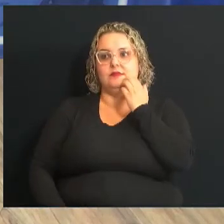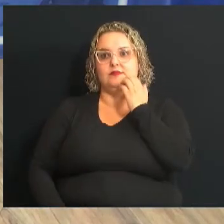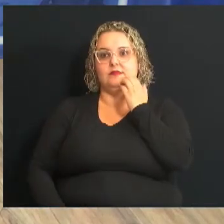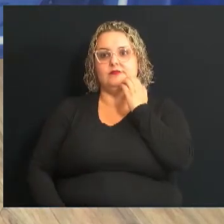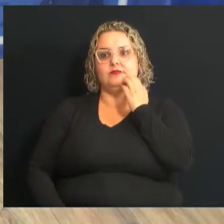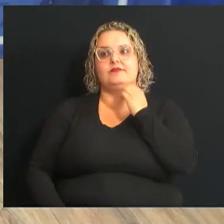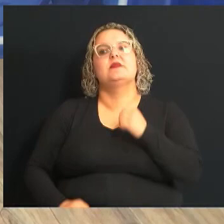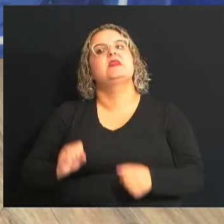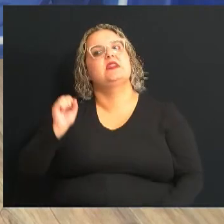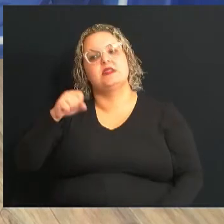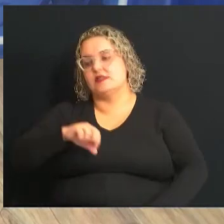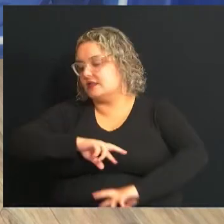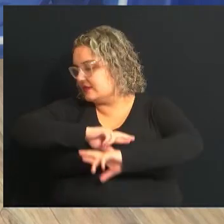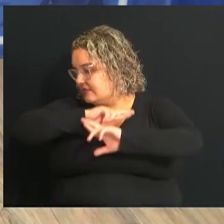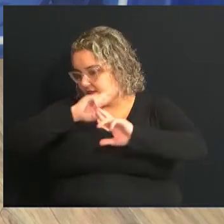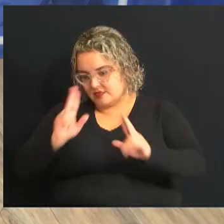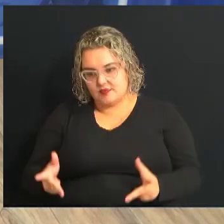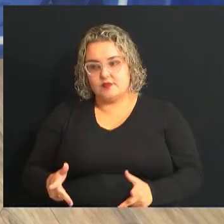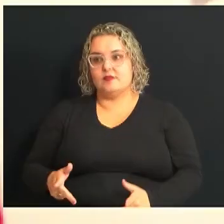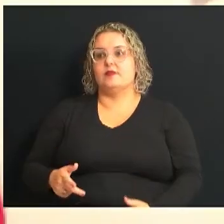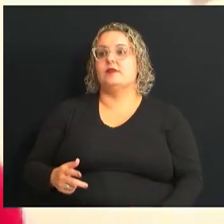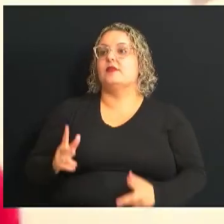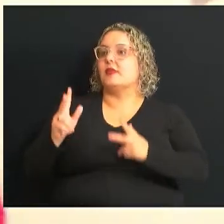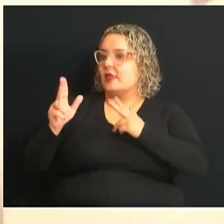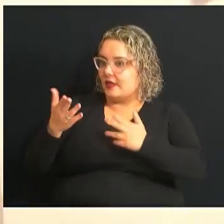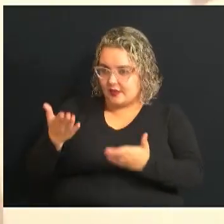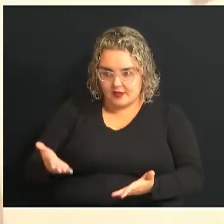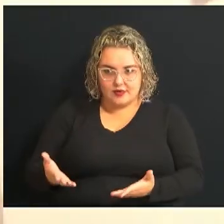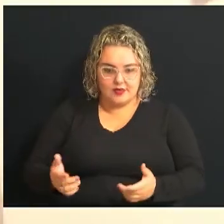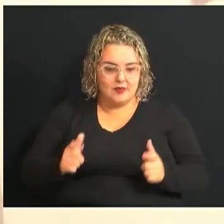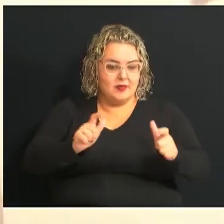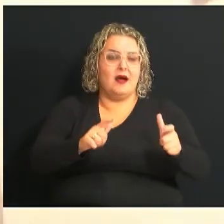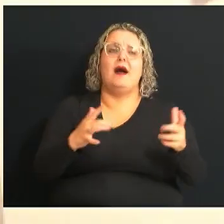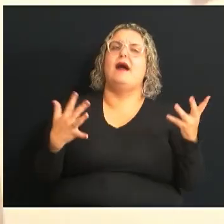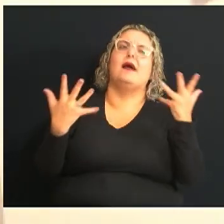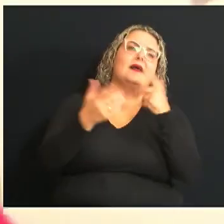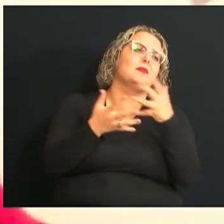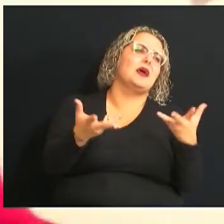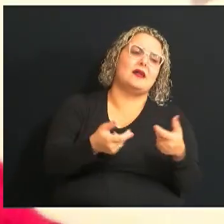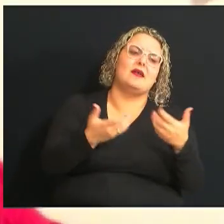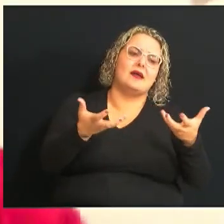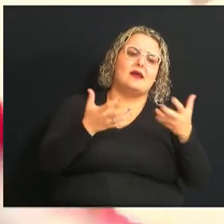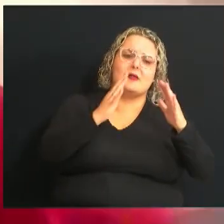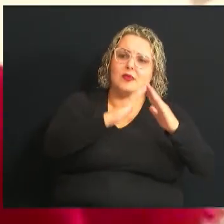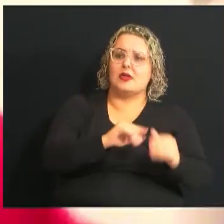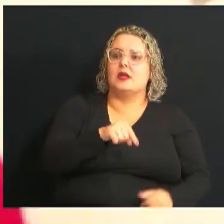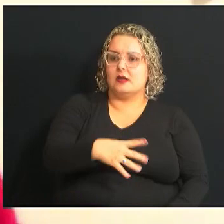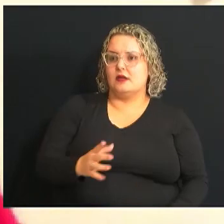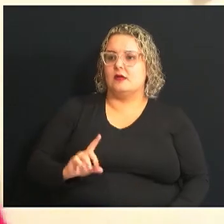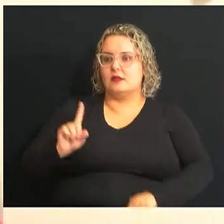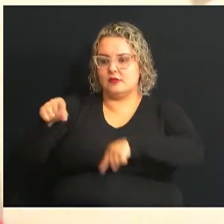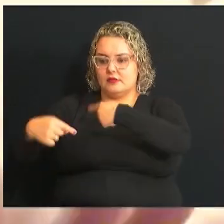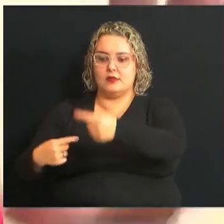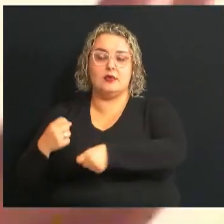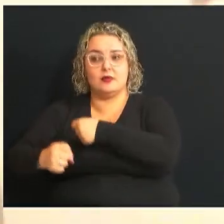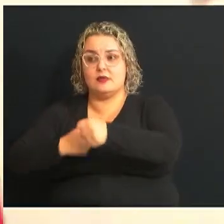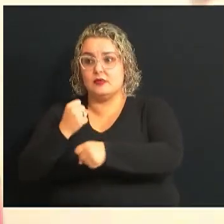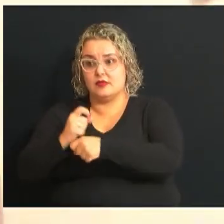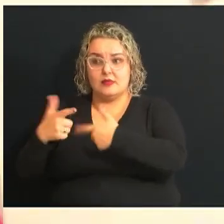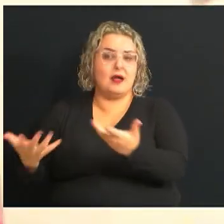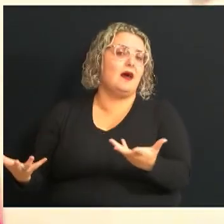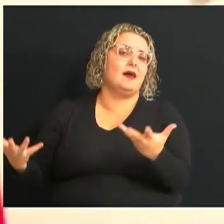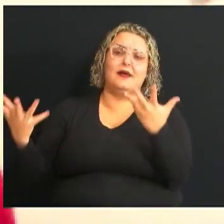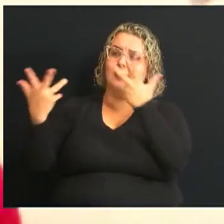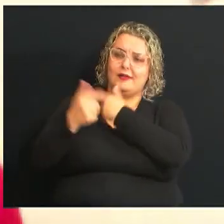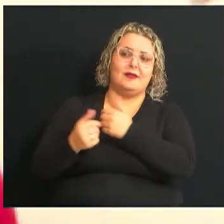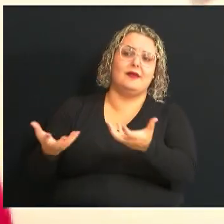é completamente diferente. E eu sou como você, viu? Eu ia nos lugares e falava, ai, que lugar lindo, quero morar aqui. Aí depois, no próximo ano, ia tirar férias em outro lugar, ai, que lugar